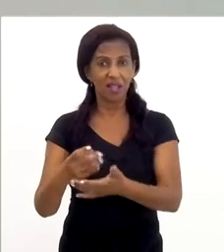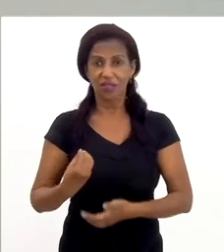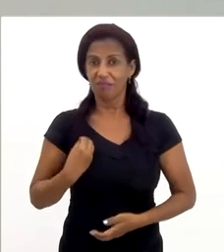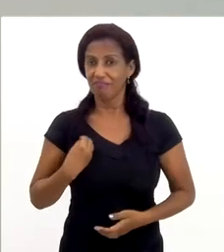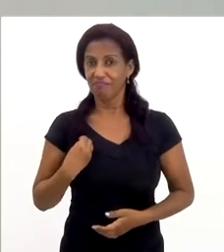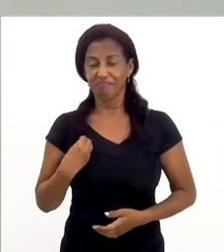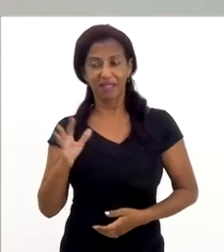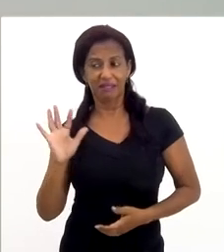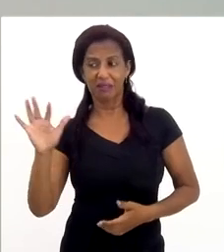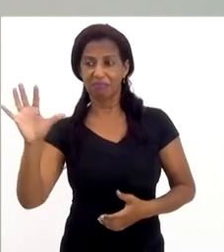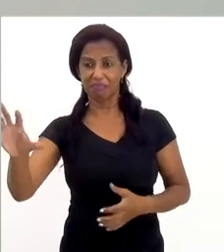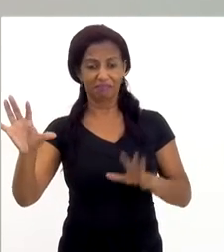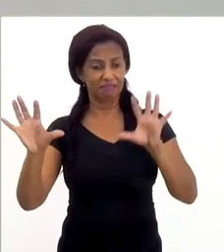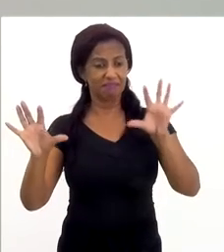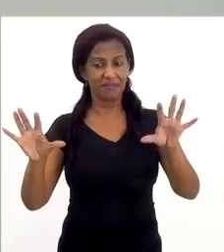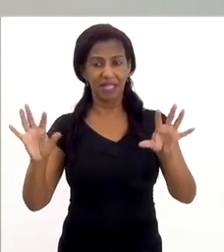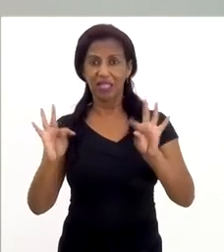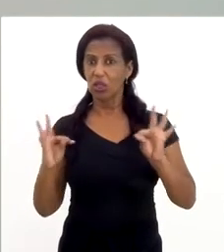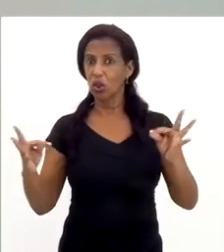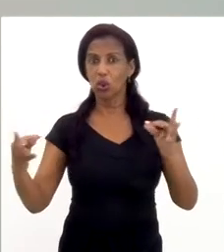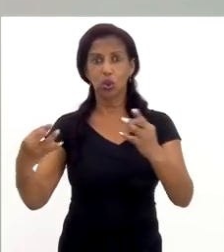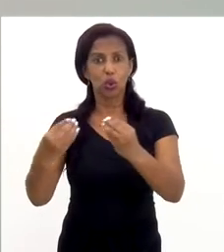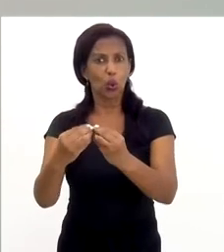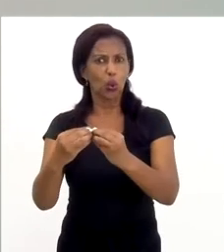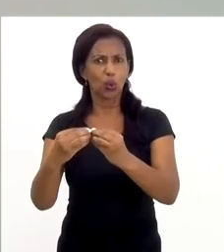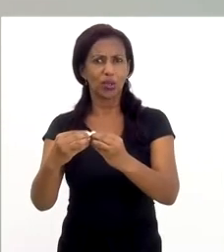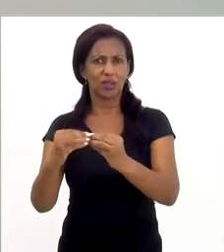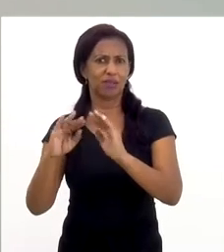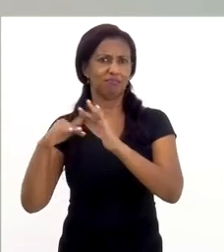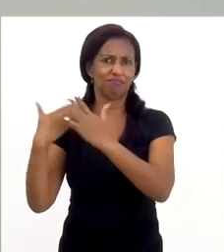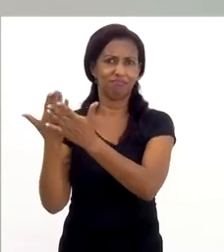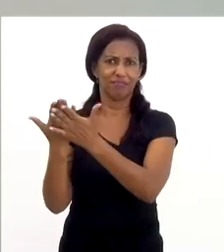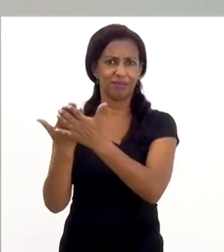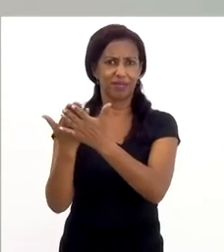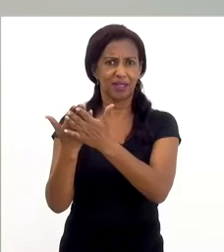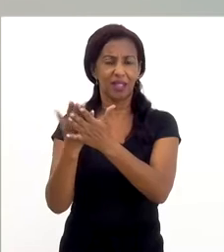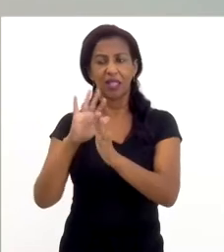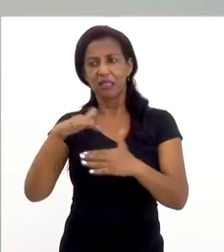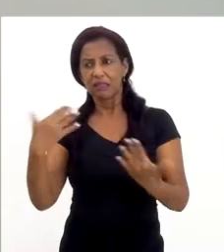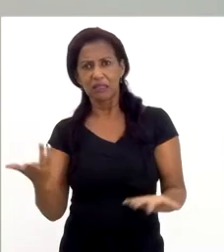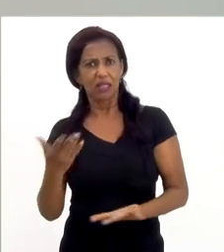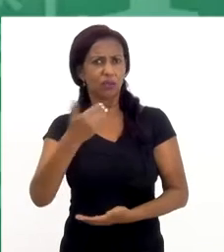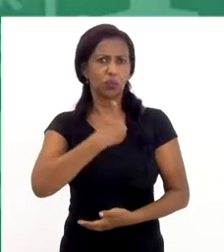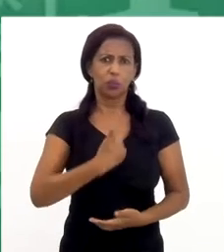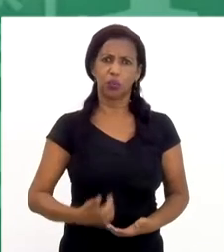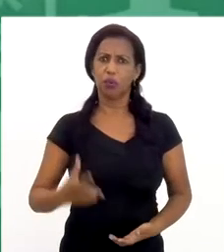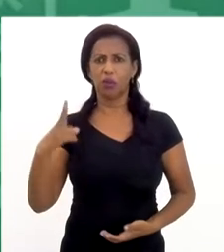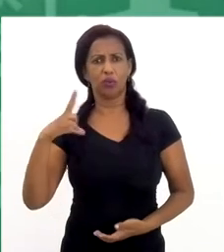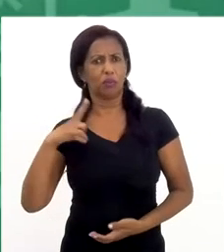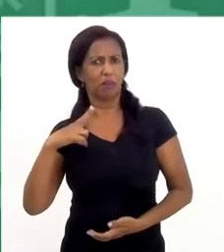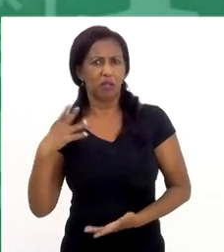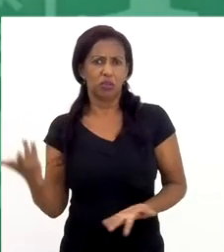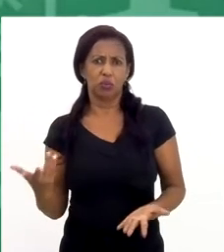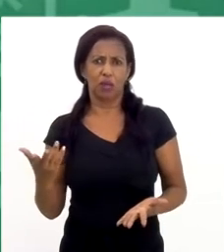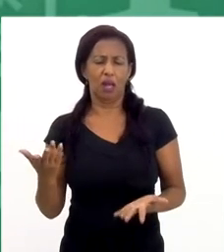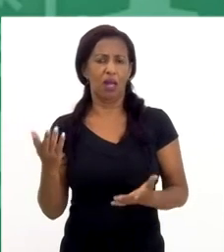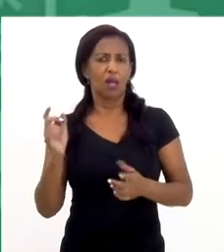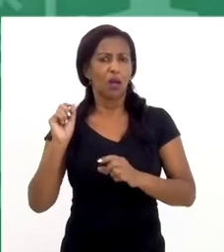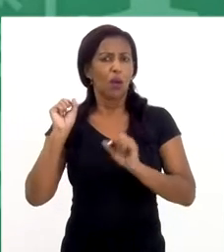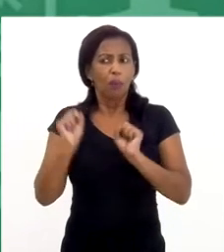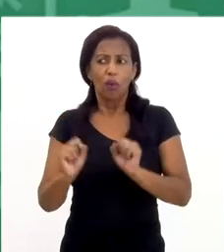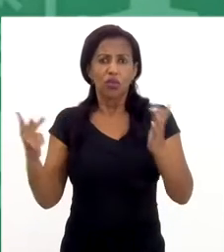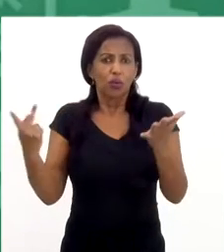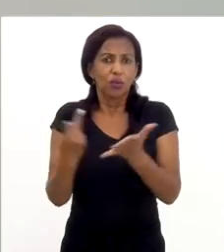na verdade ela está e em todos os escolares né Então tá rede pública ou da rede privada